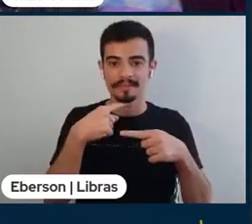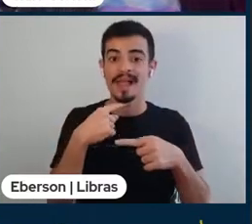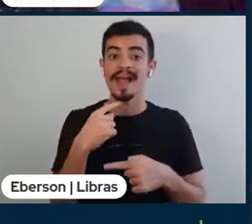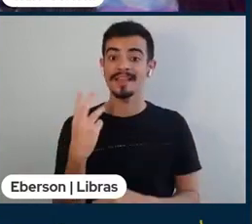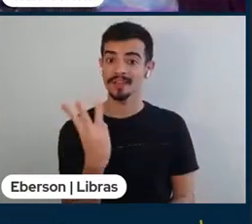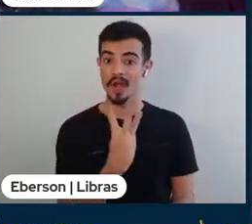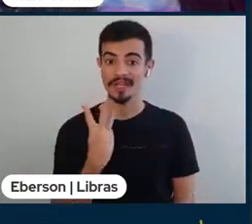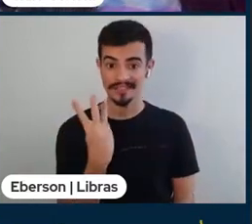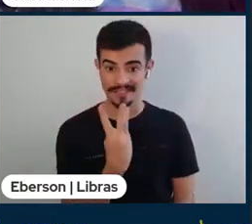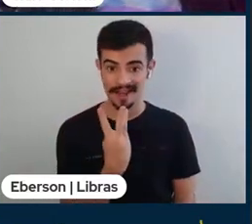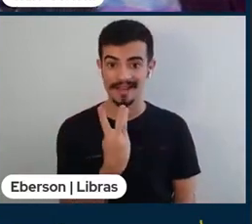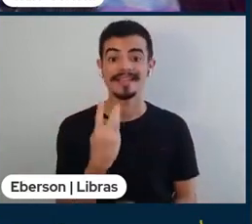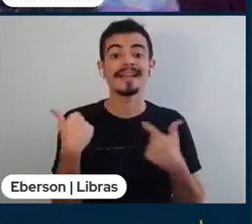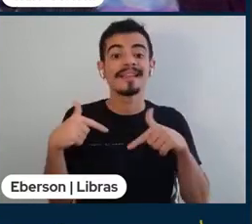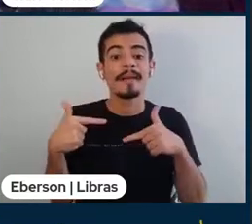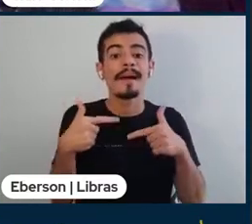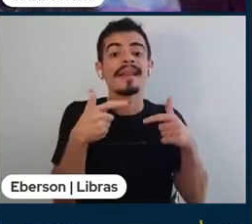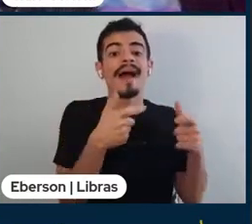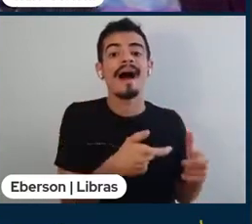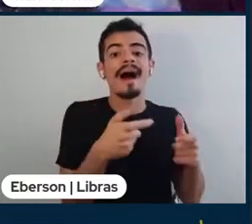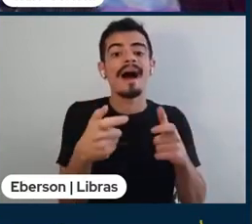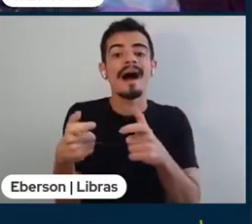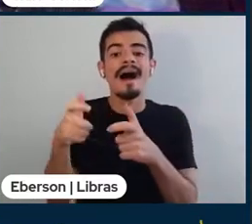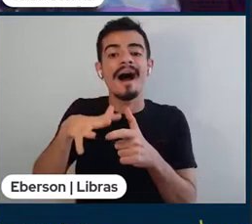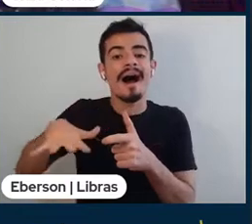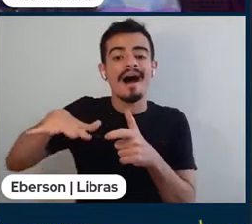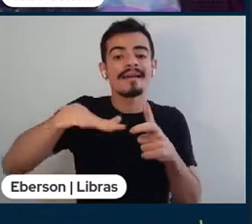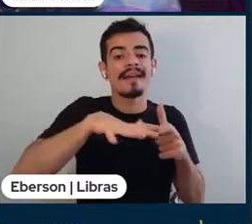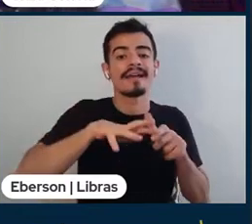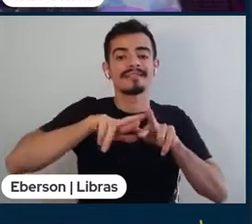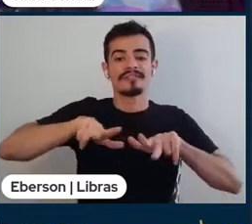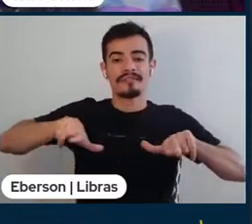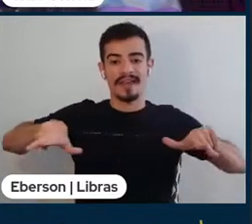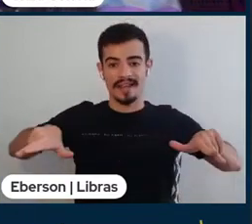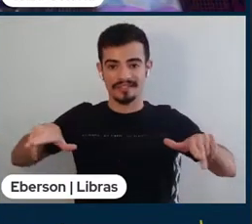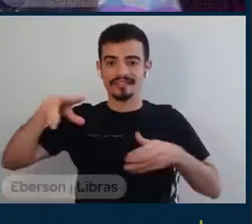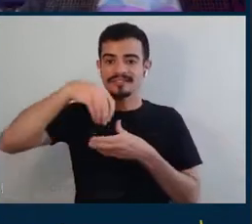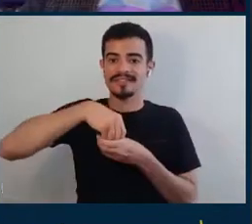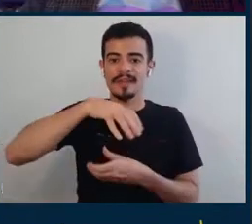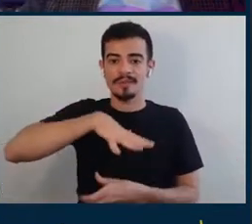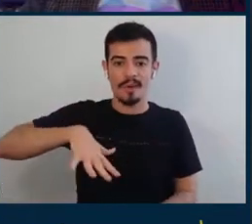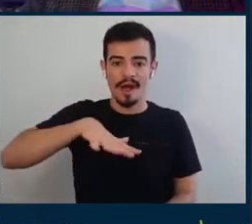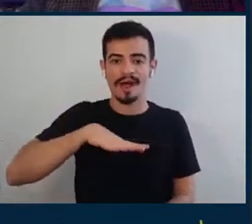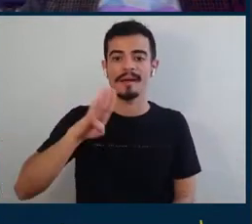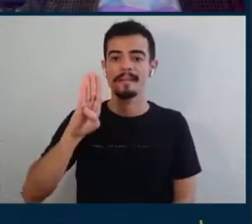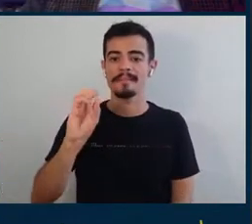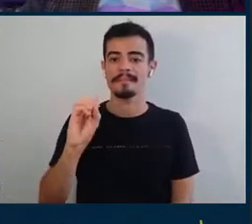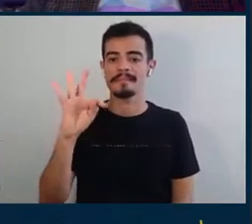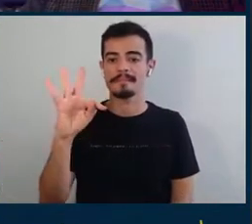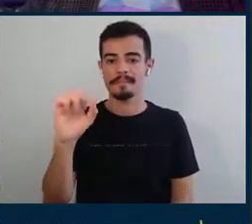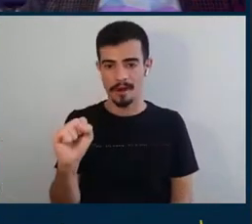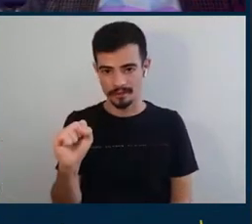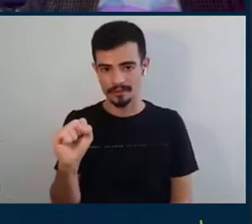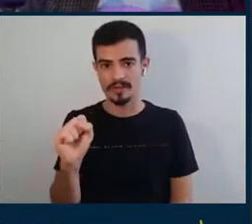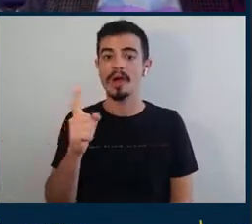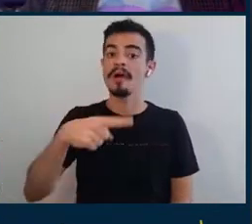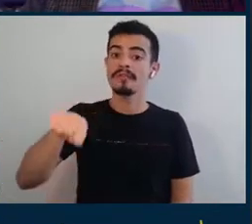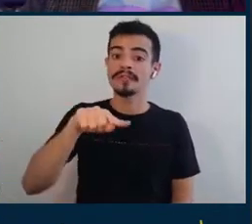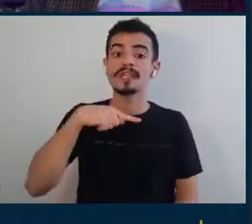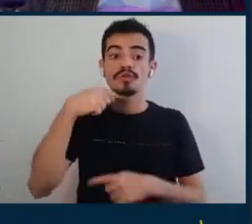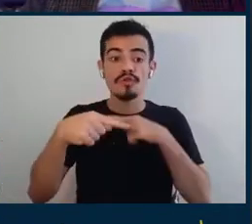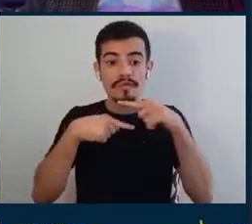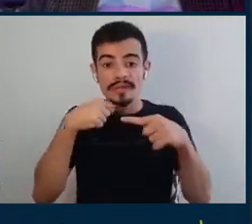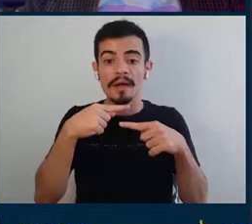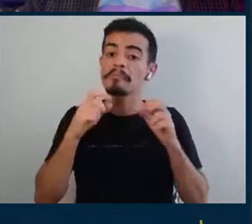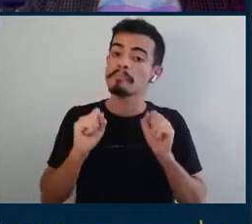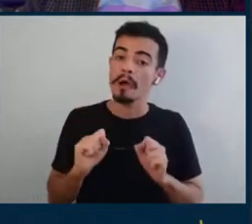nesse mundo de bots. E daí o interessante é, se você tem dúvida, manda tanto no Open quanto no YouTube, tá? Que a gente vai vendo aqui,